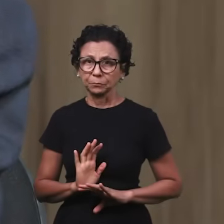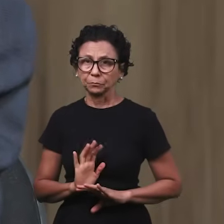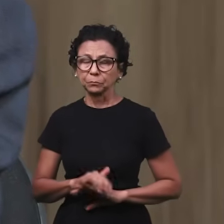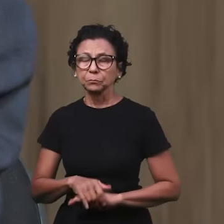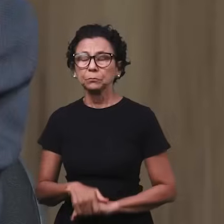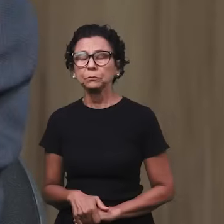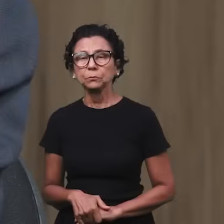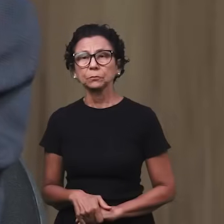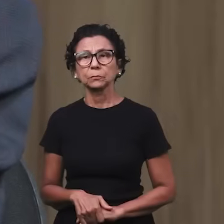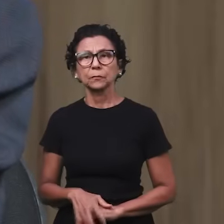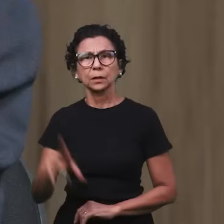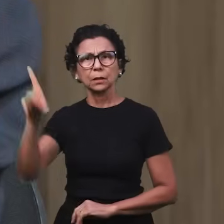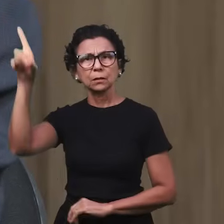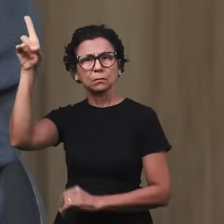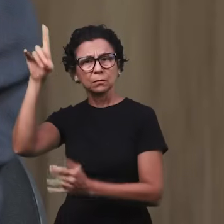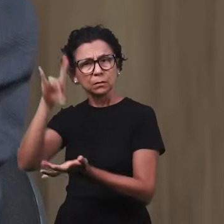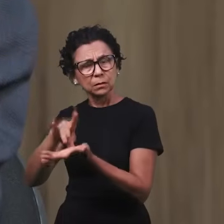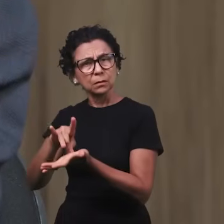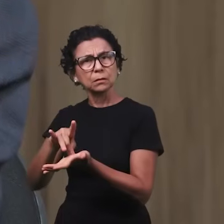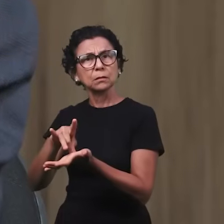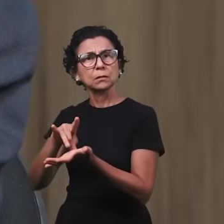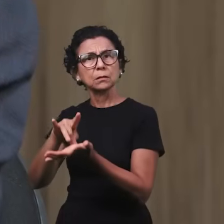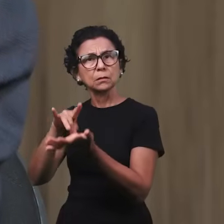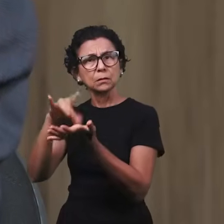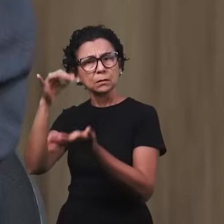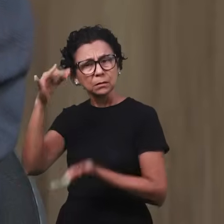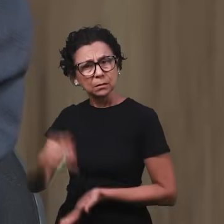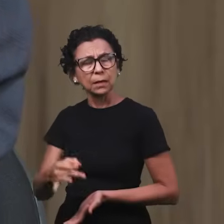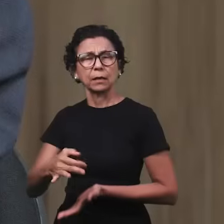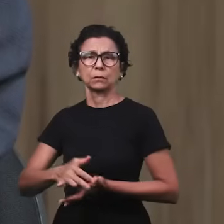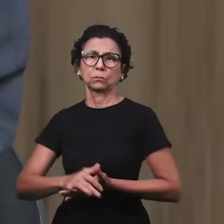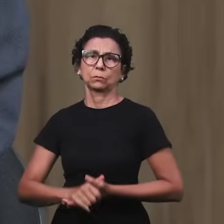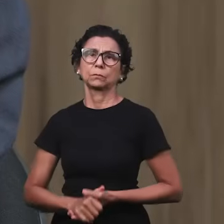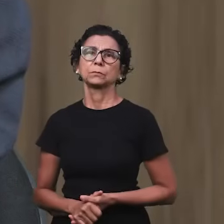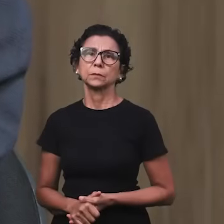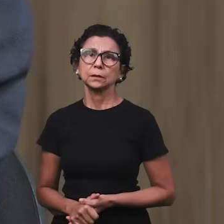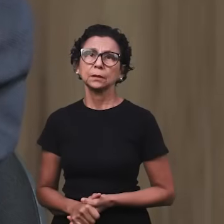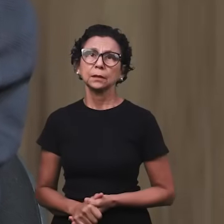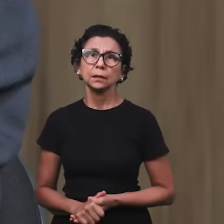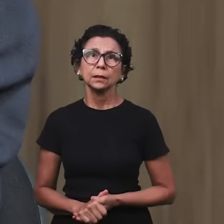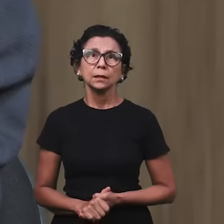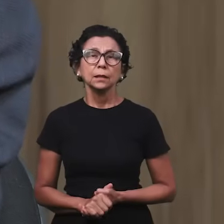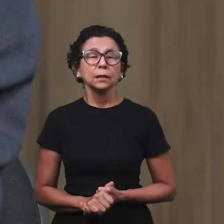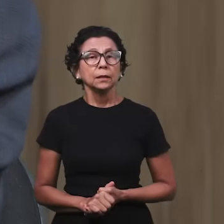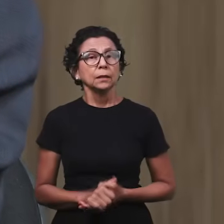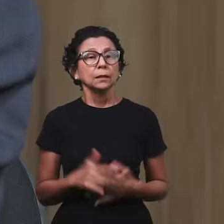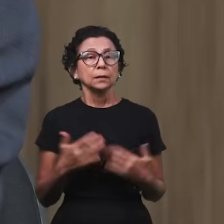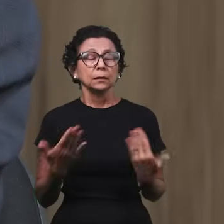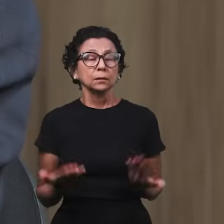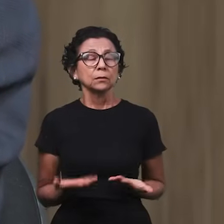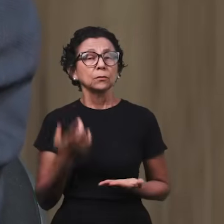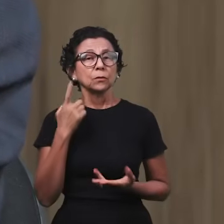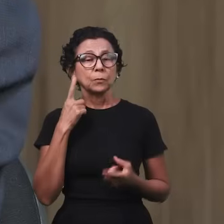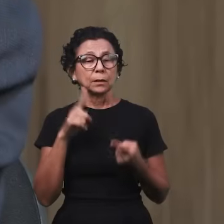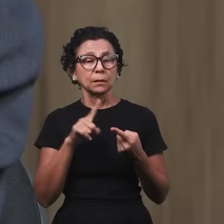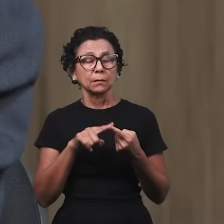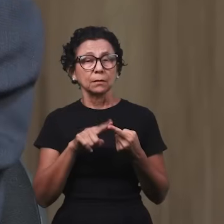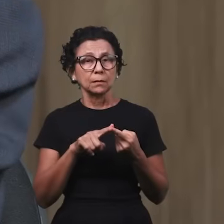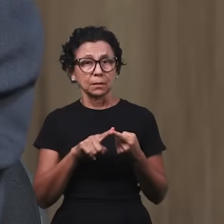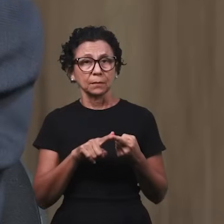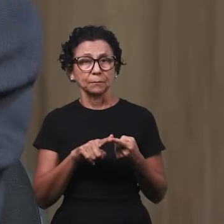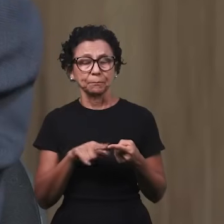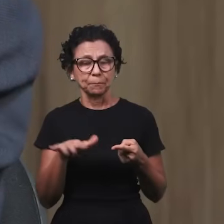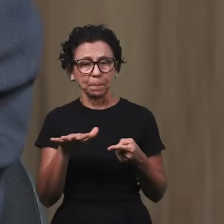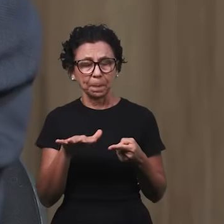do absoluto é exatamente a maneira como as coisas são conduzidas dentro do campo relativo. A maneira